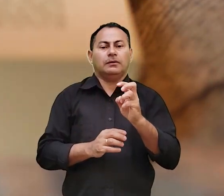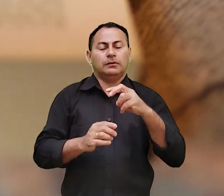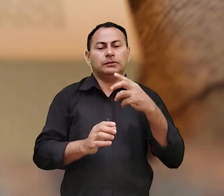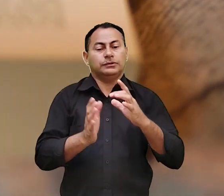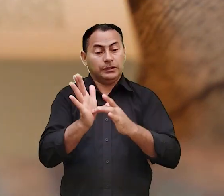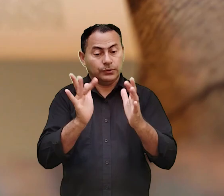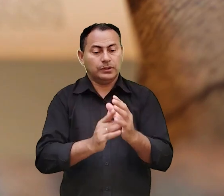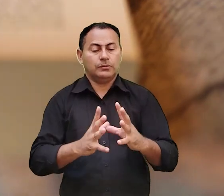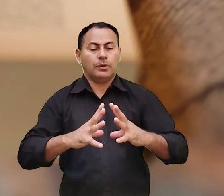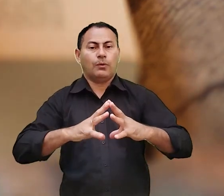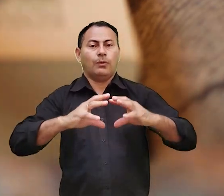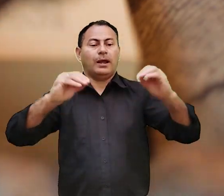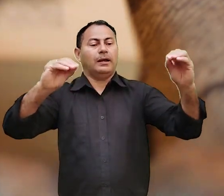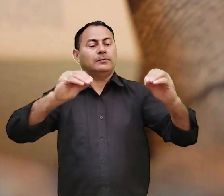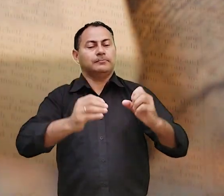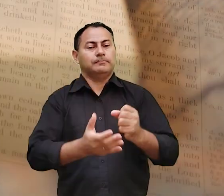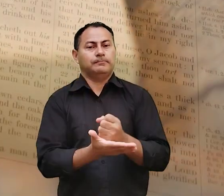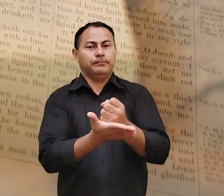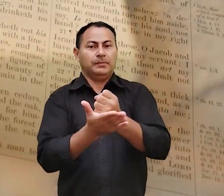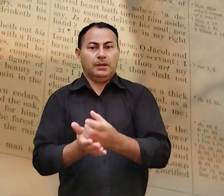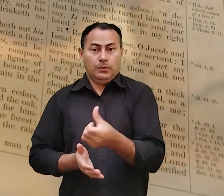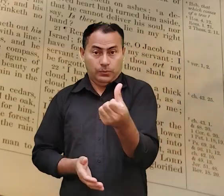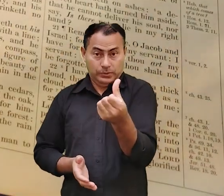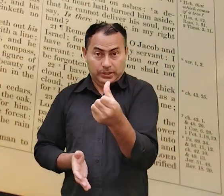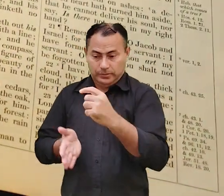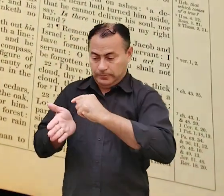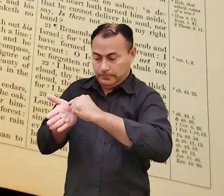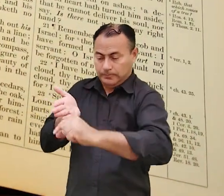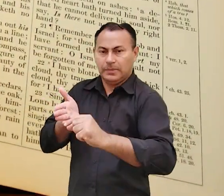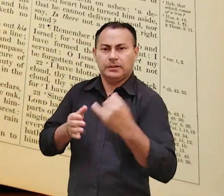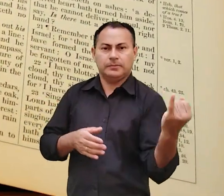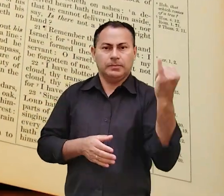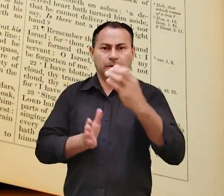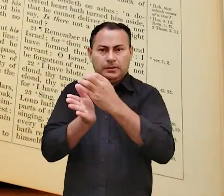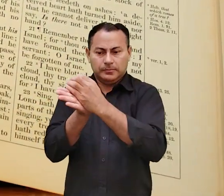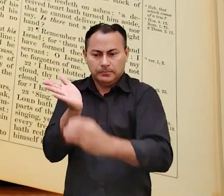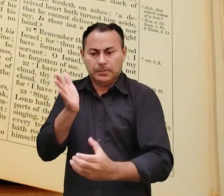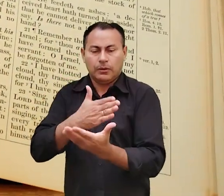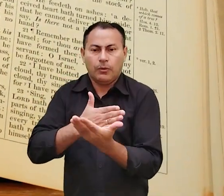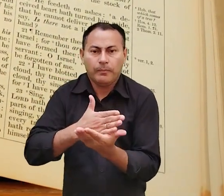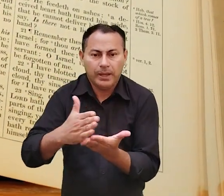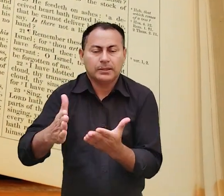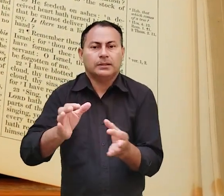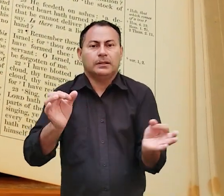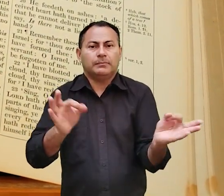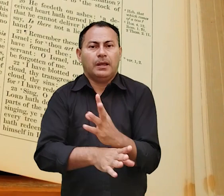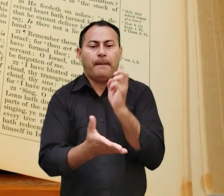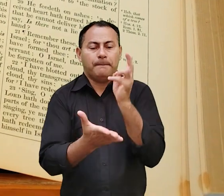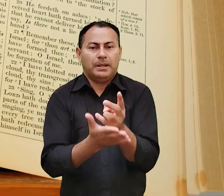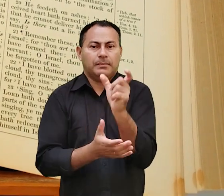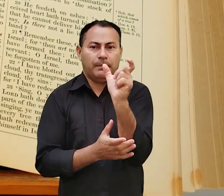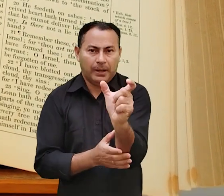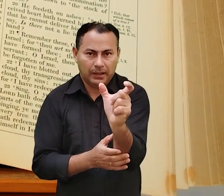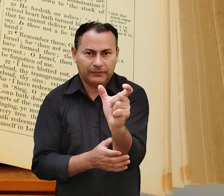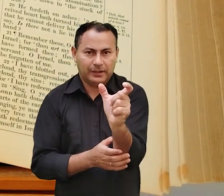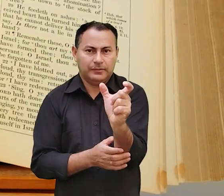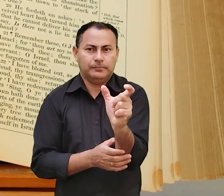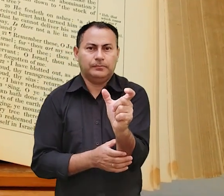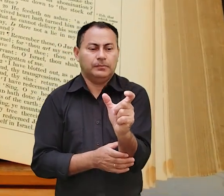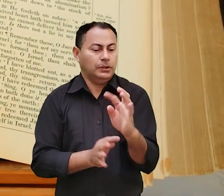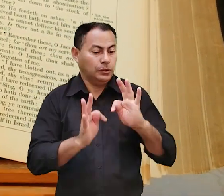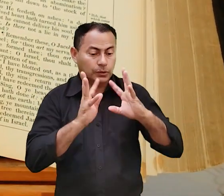fomos curados. O 6º versículo desse importante capítulo começa e termina com a mesma